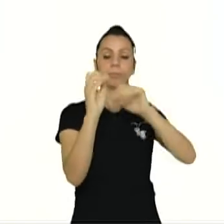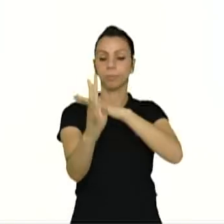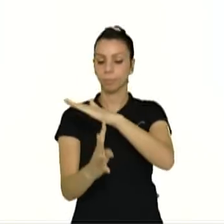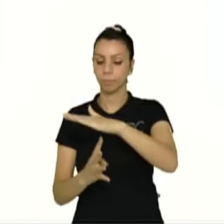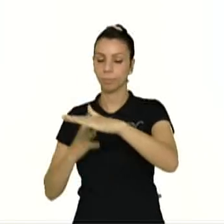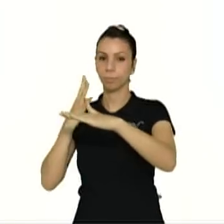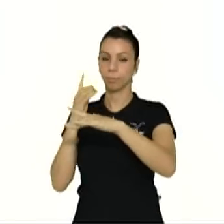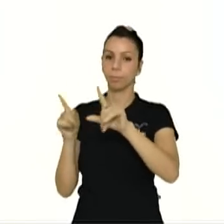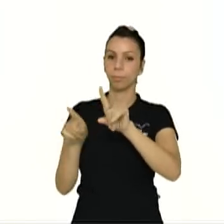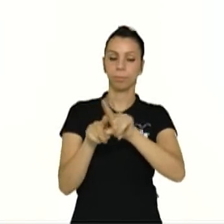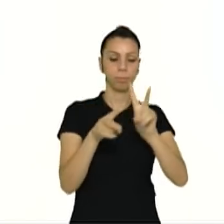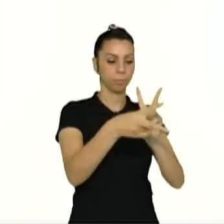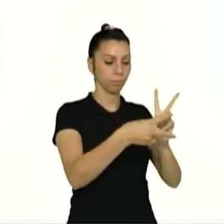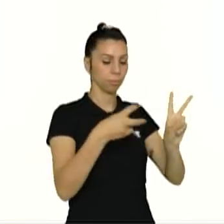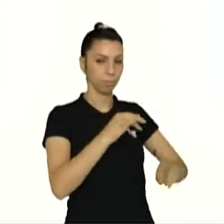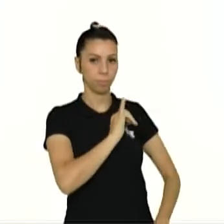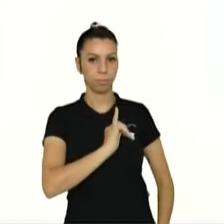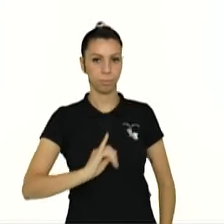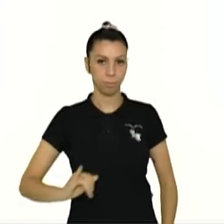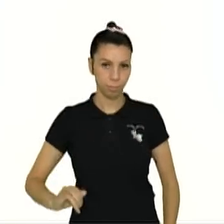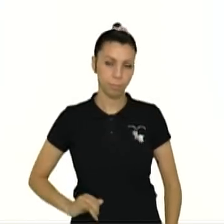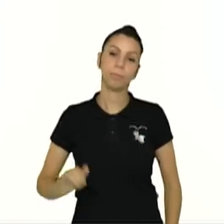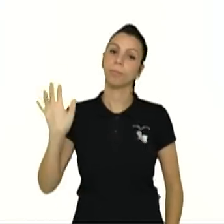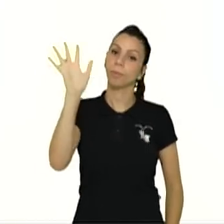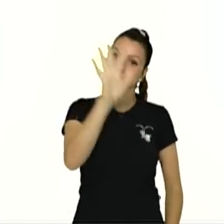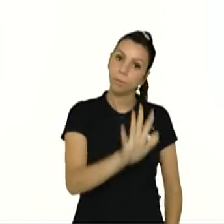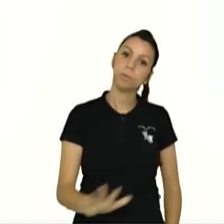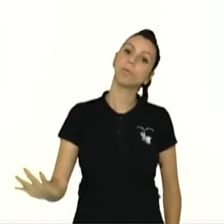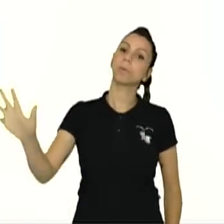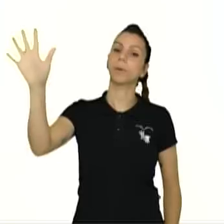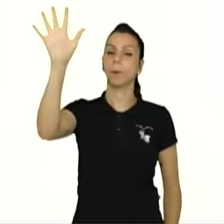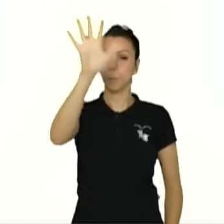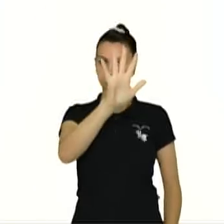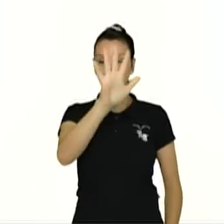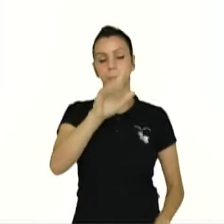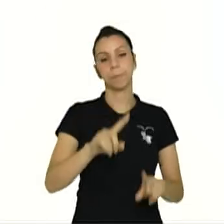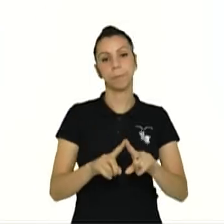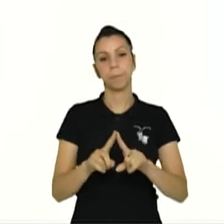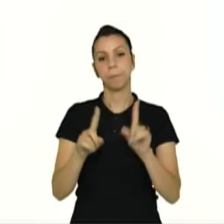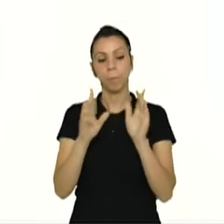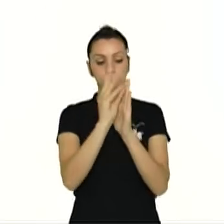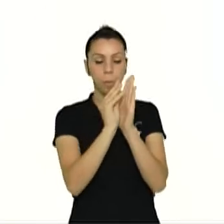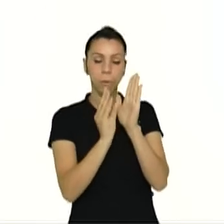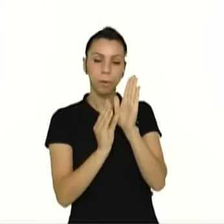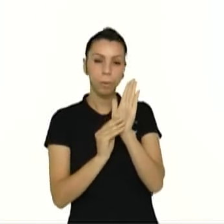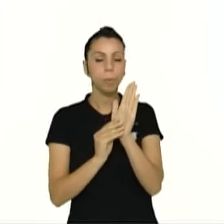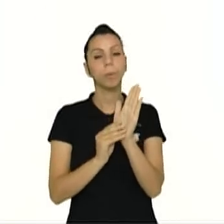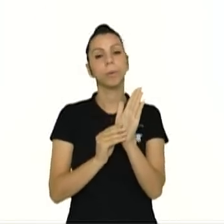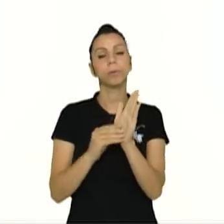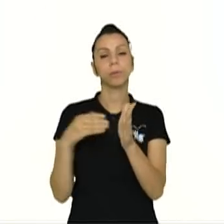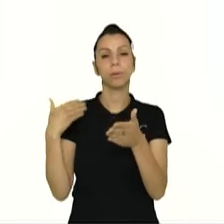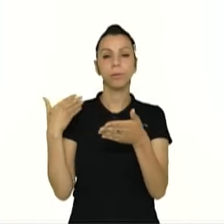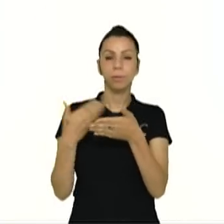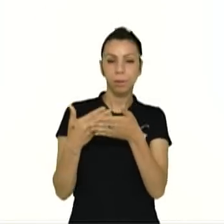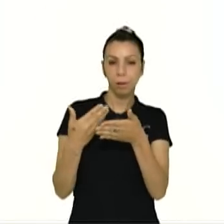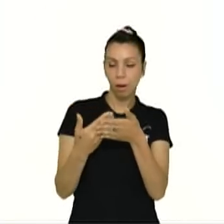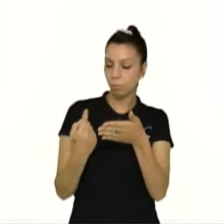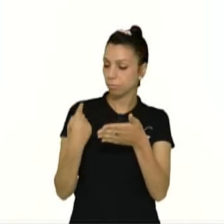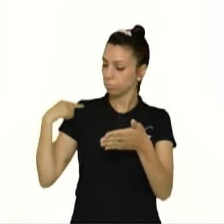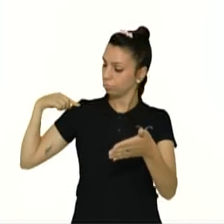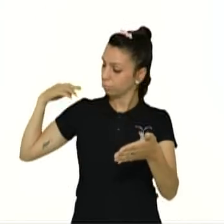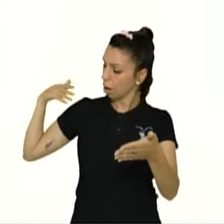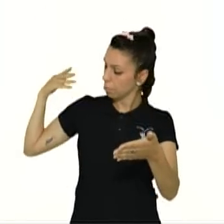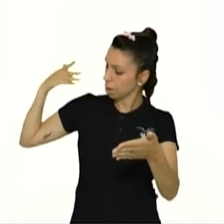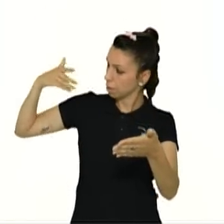e indigenismo no Império. Nosso conteúdo mais abrangente, nosso conteúdo geral, nosso conteúdo de várias aulas que nós estamos estudando.